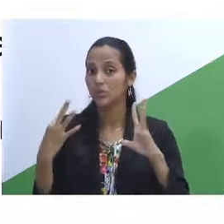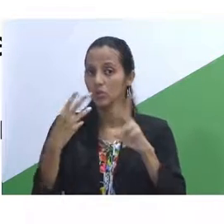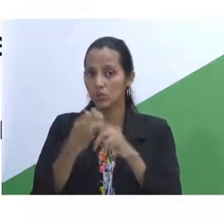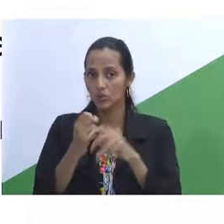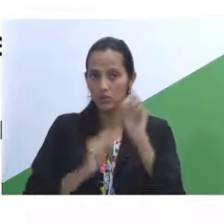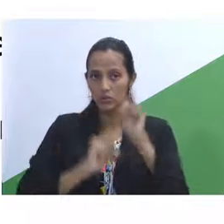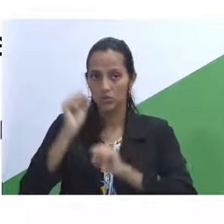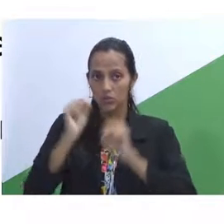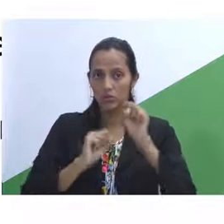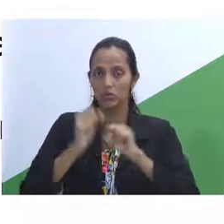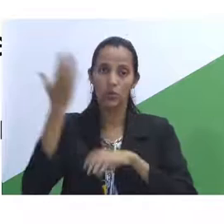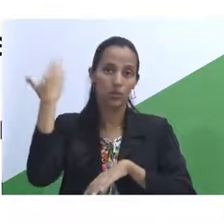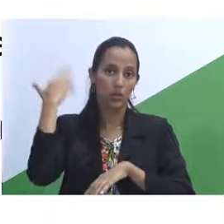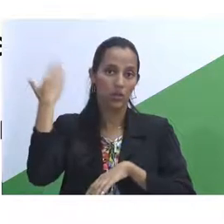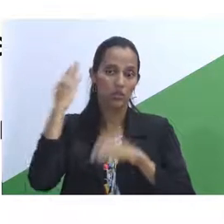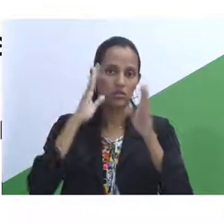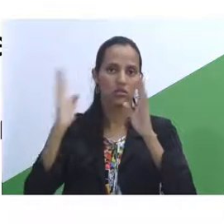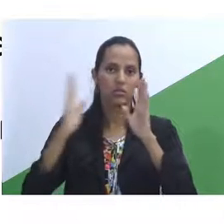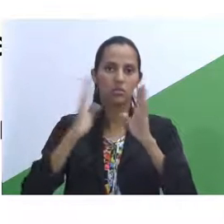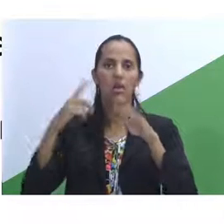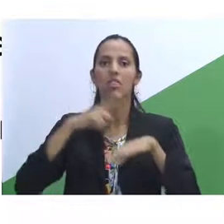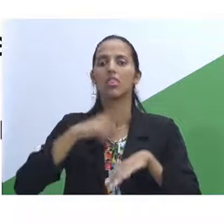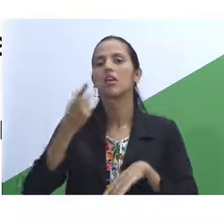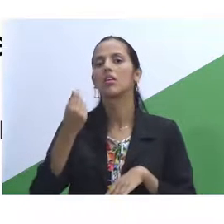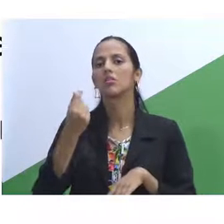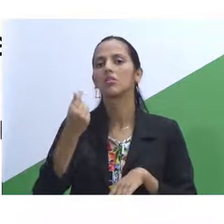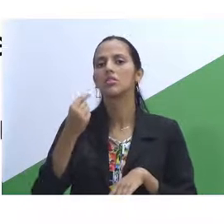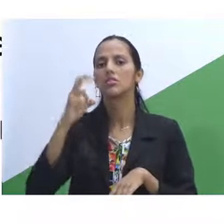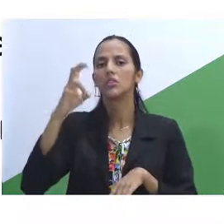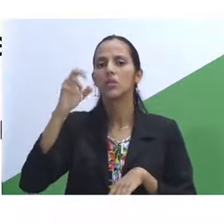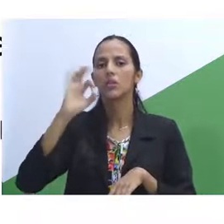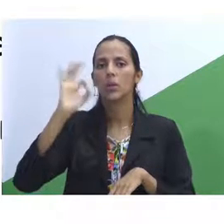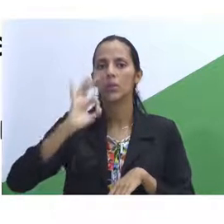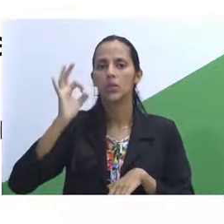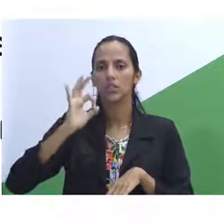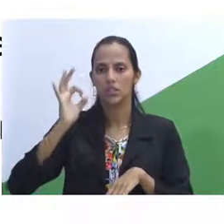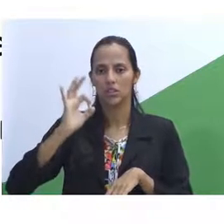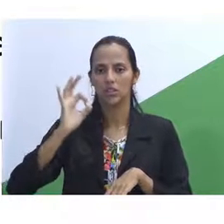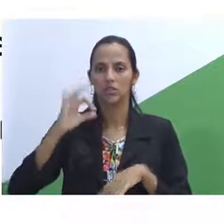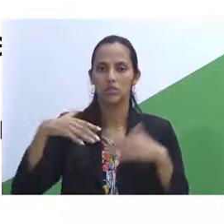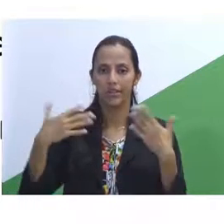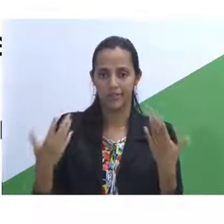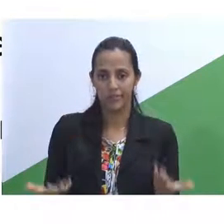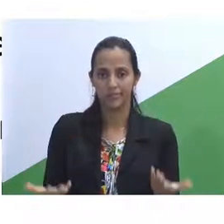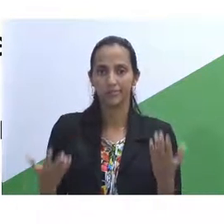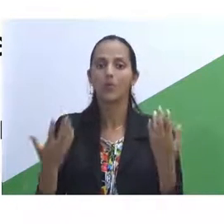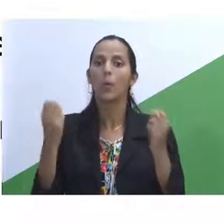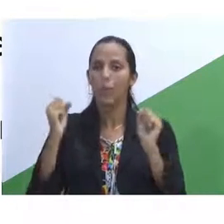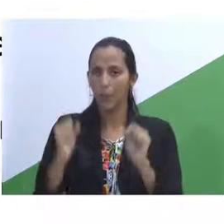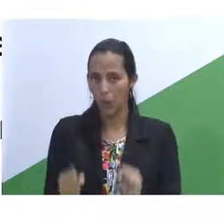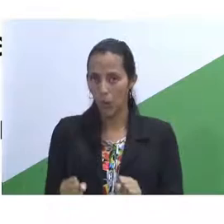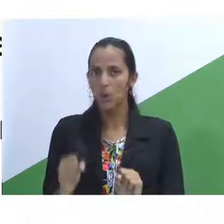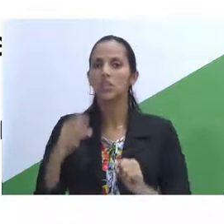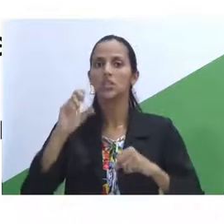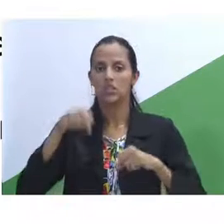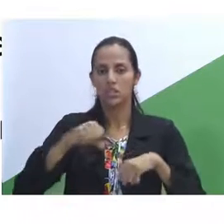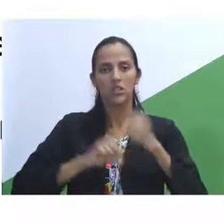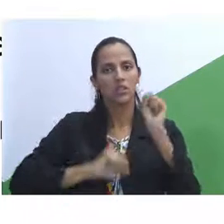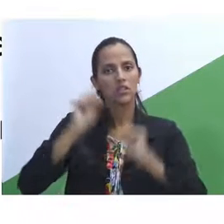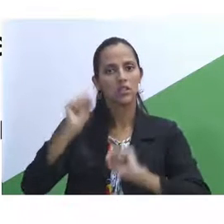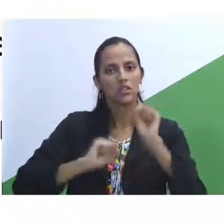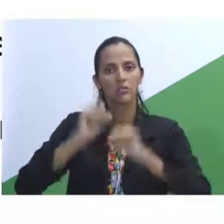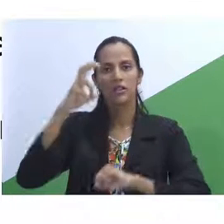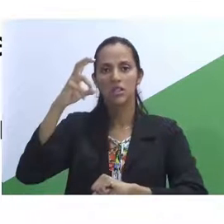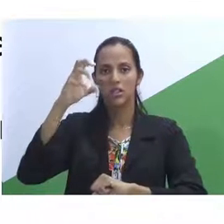desse período, elas têm um capital de 50% sendo brasileiro, né? Então, quer dizer, pode ser empresa mista desde que